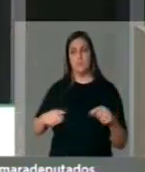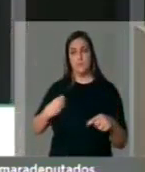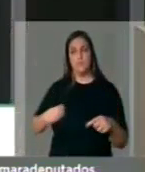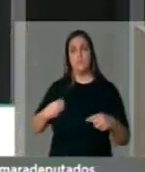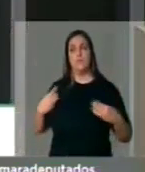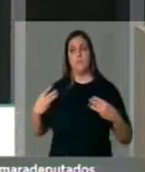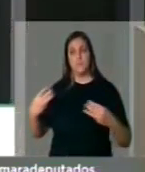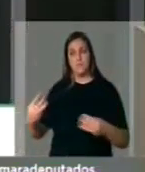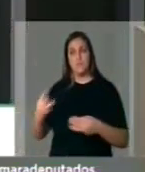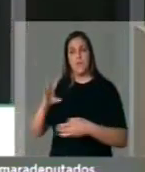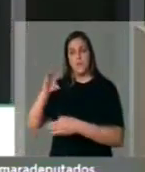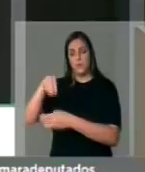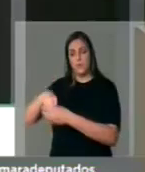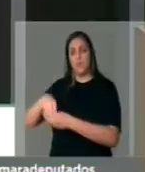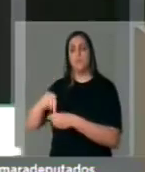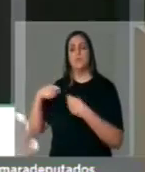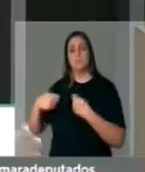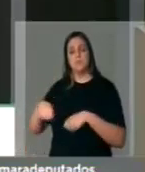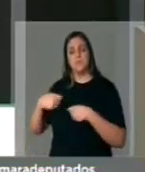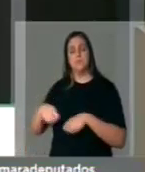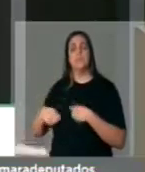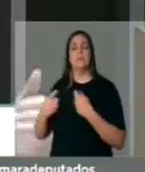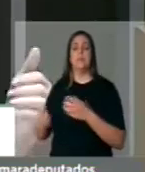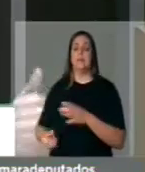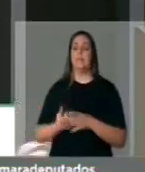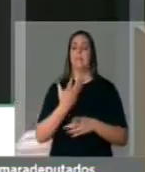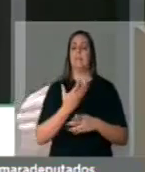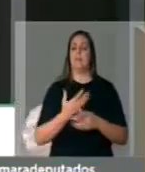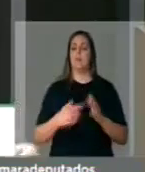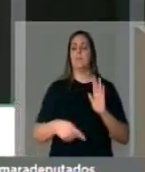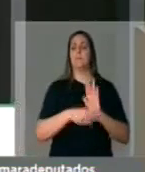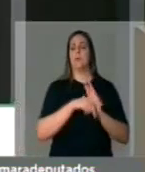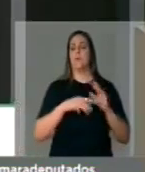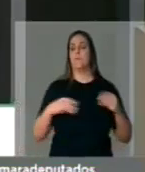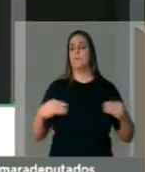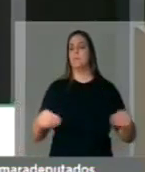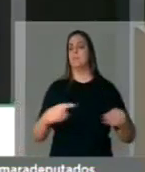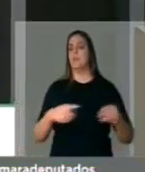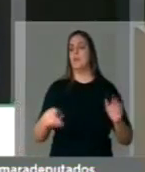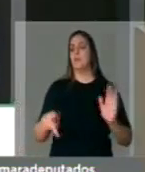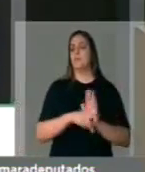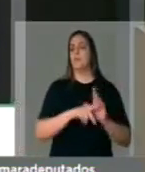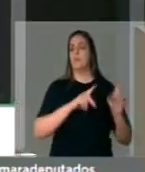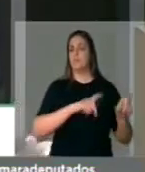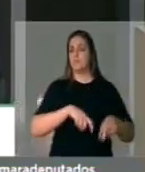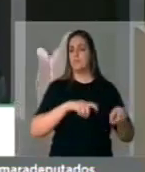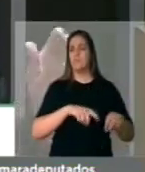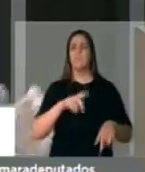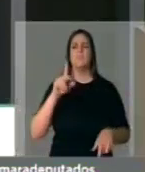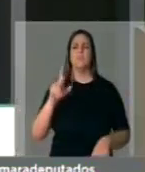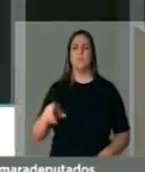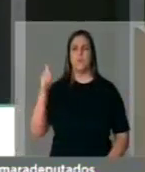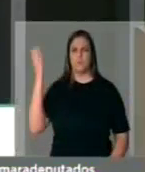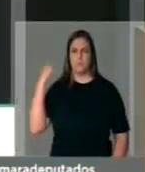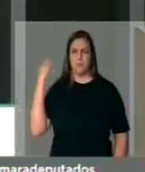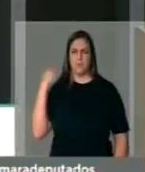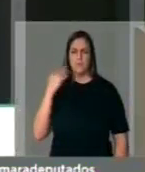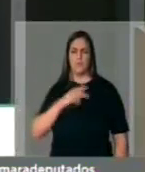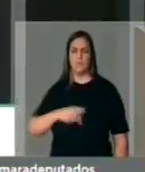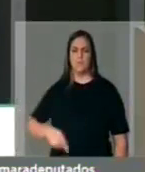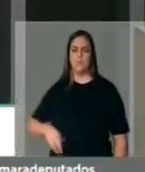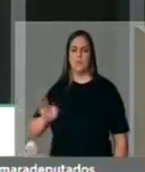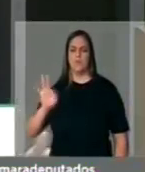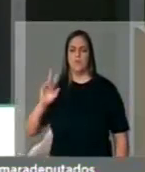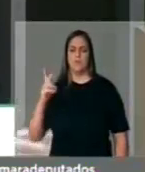precisa ter um ministério específico, como teve criado pelo governo Fernando Henrique, que passou pelos governos Lula